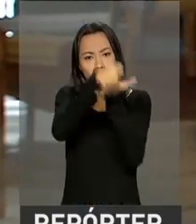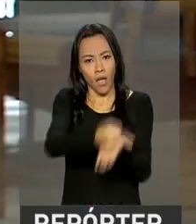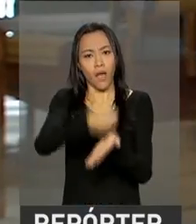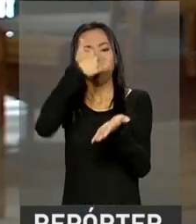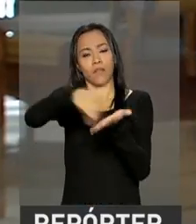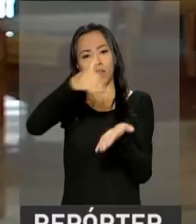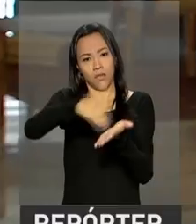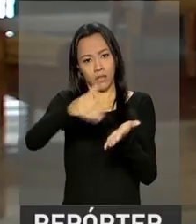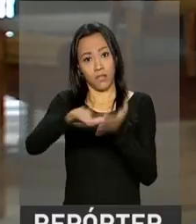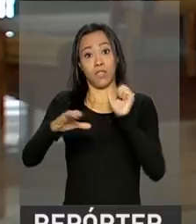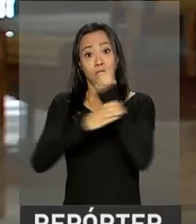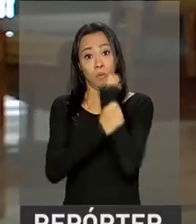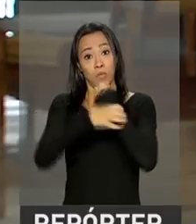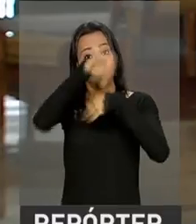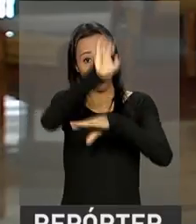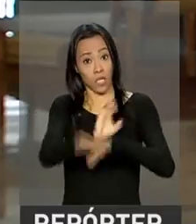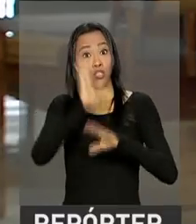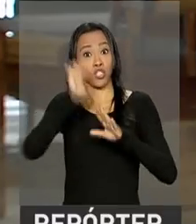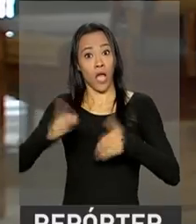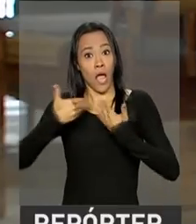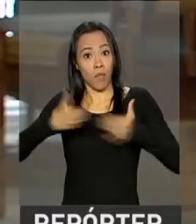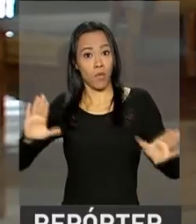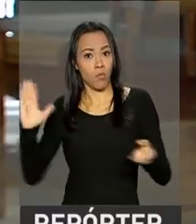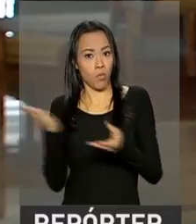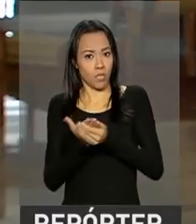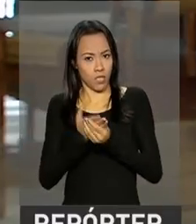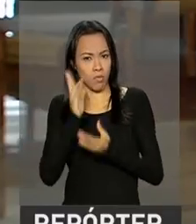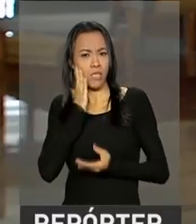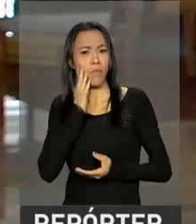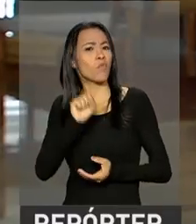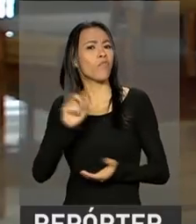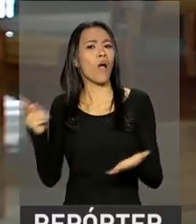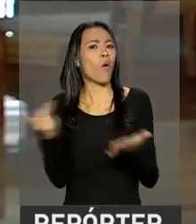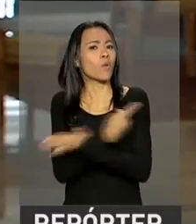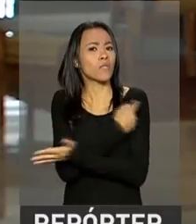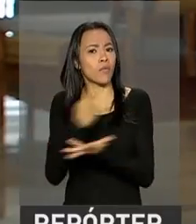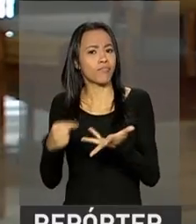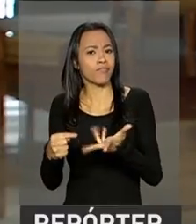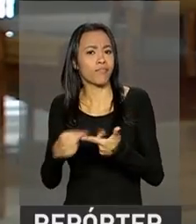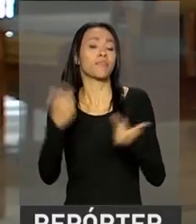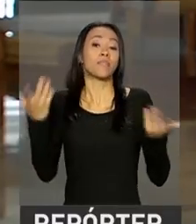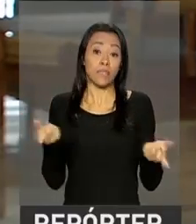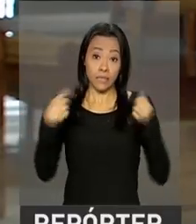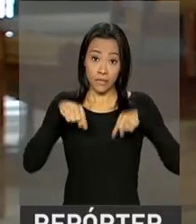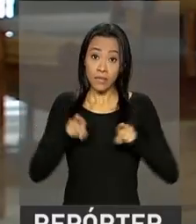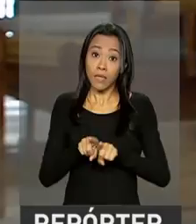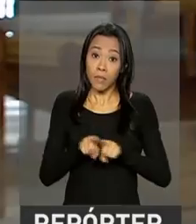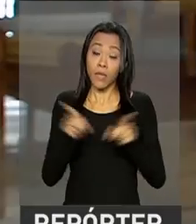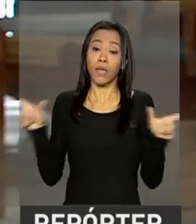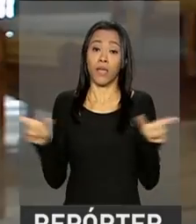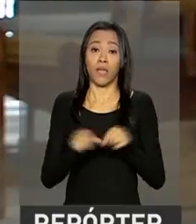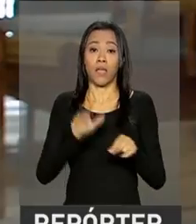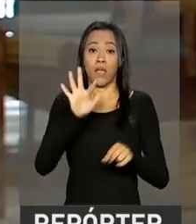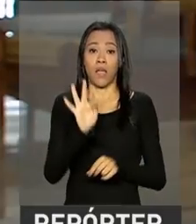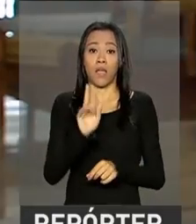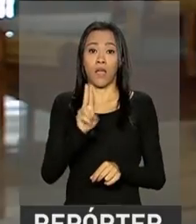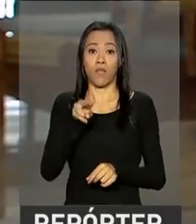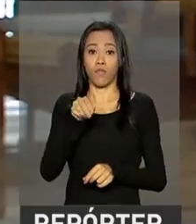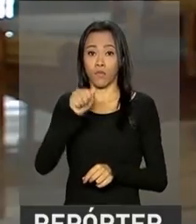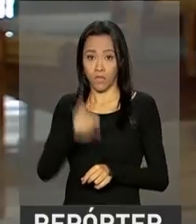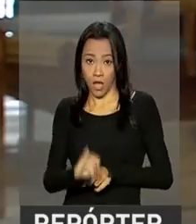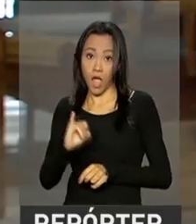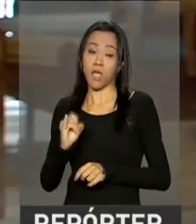já abriu um inquérito para investigar esse caso a fundação nacional do índio funai também informou que equipes locais estão